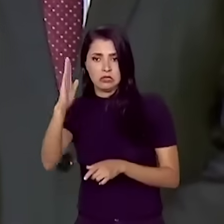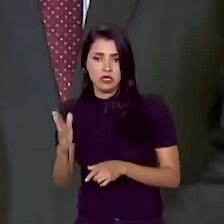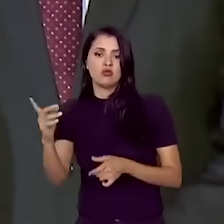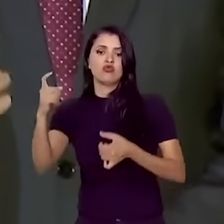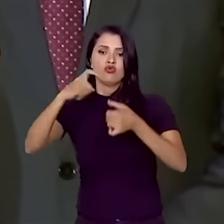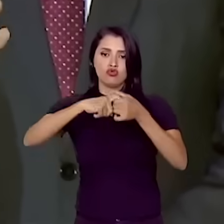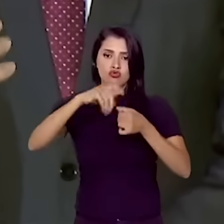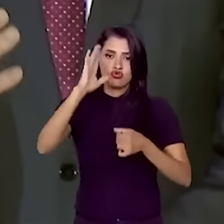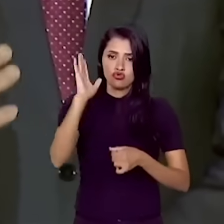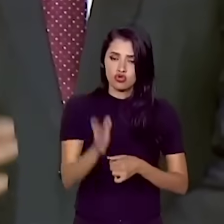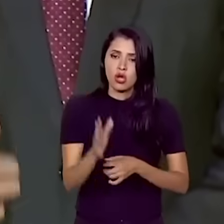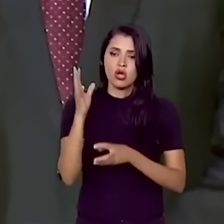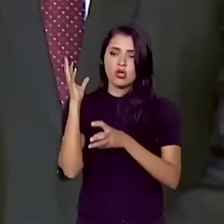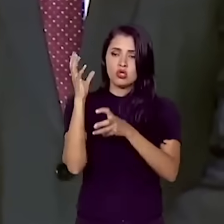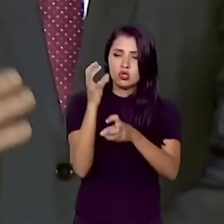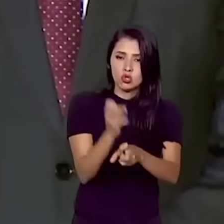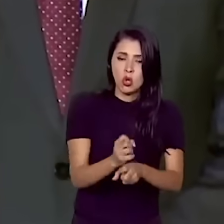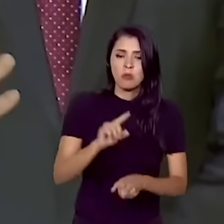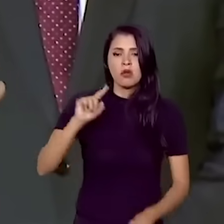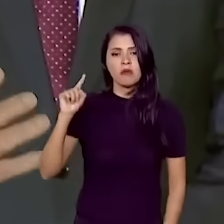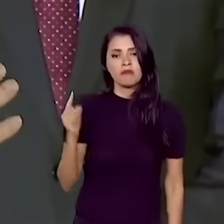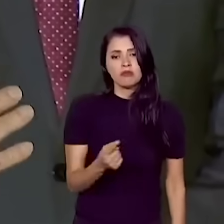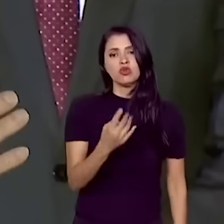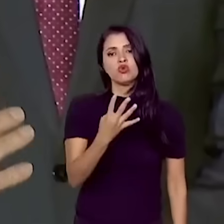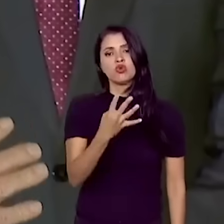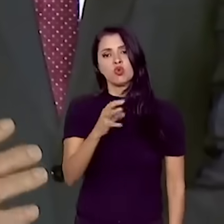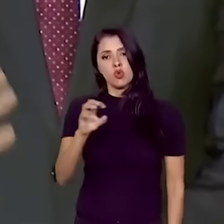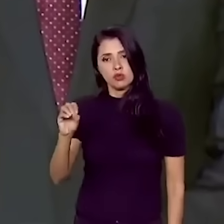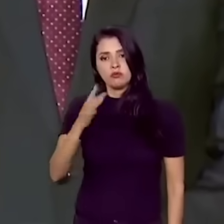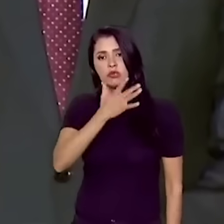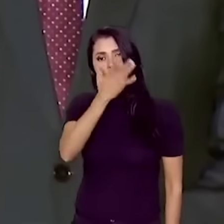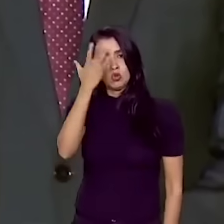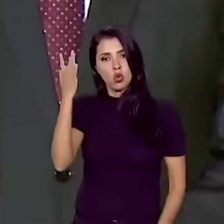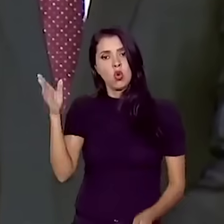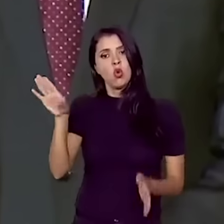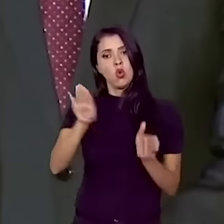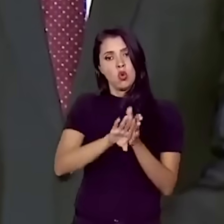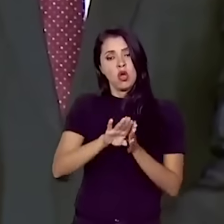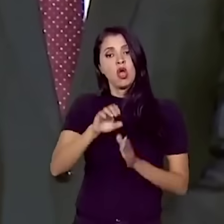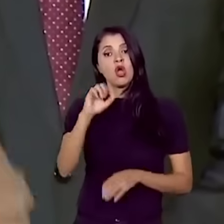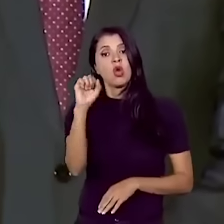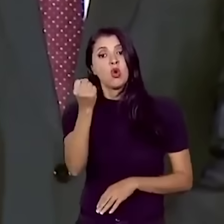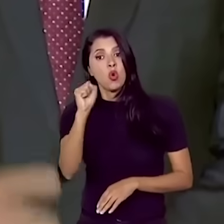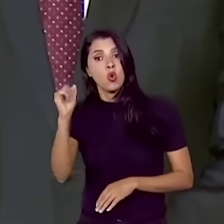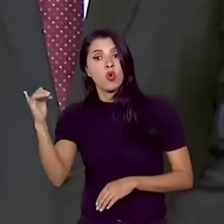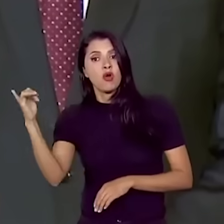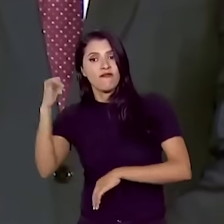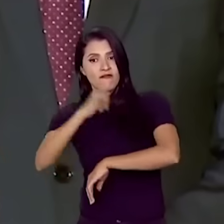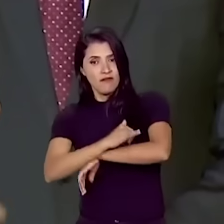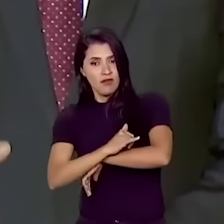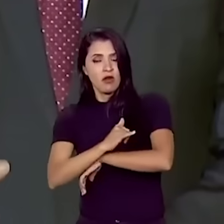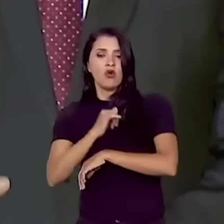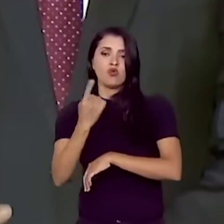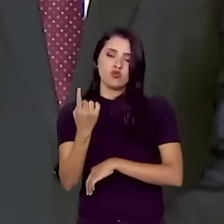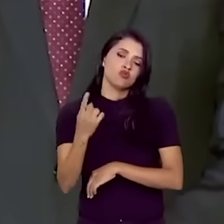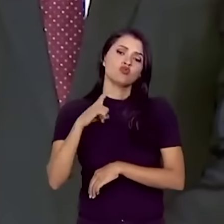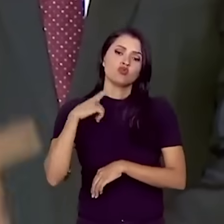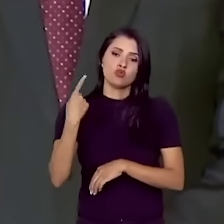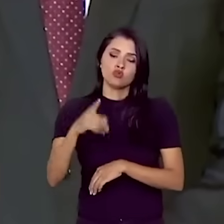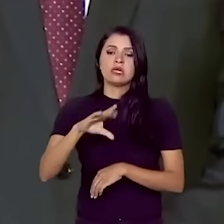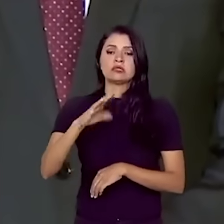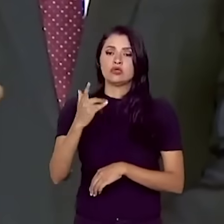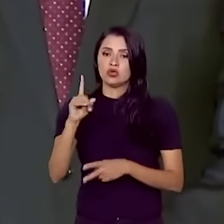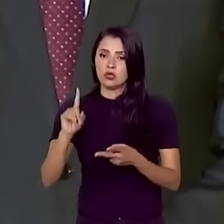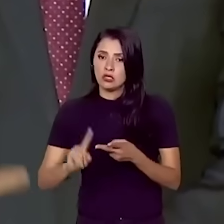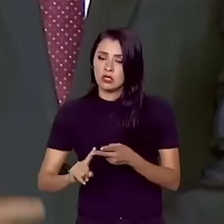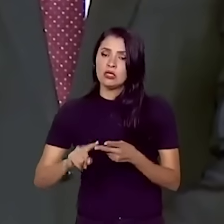já foram ao todo mais ou menos 1.400 pessoas, 8 aviões de Tel Aviv, 1 avião da